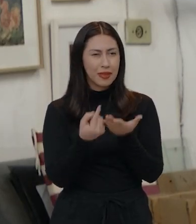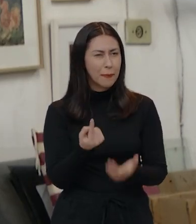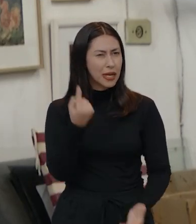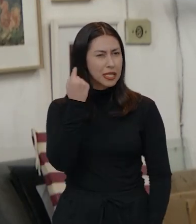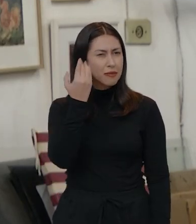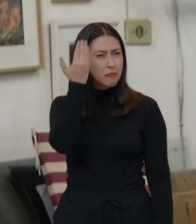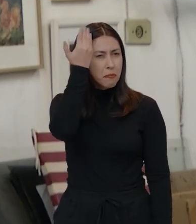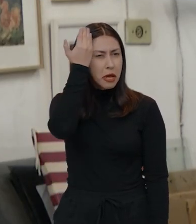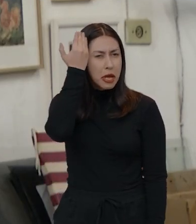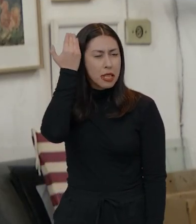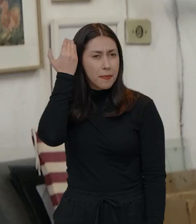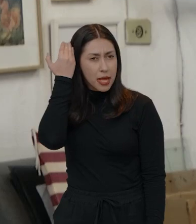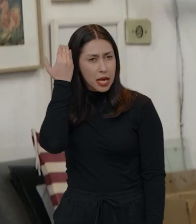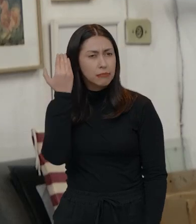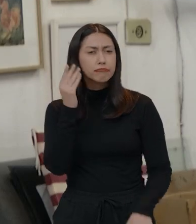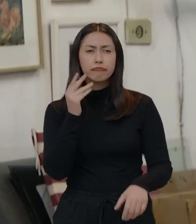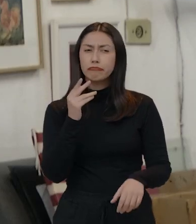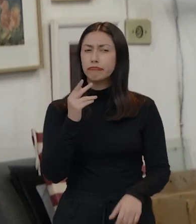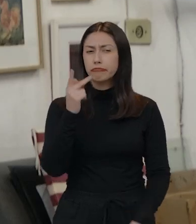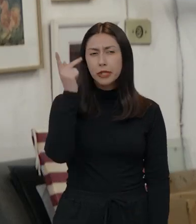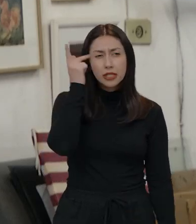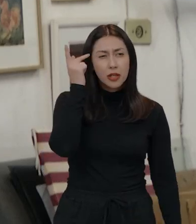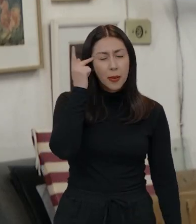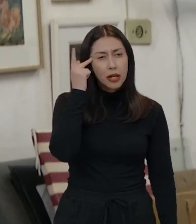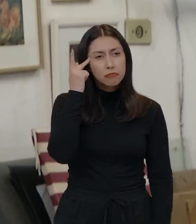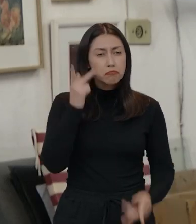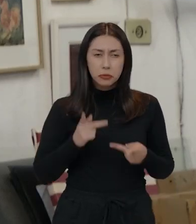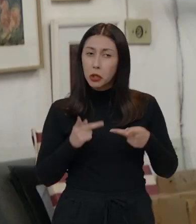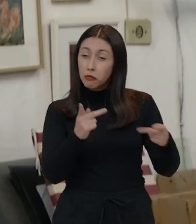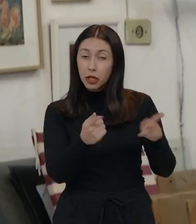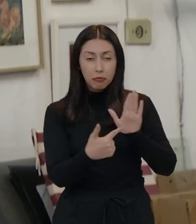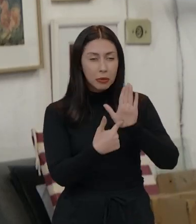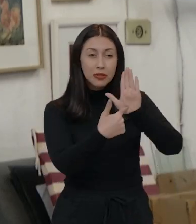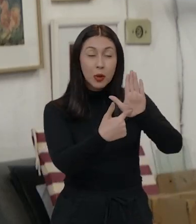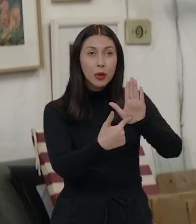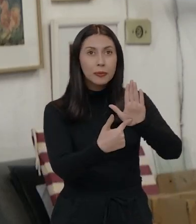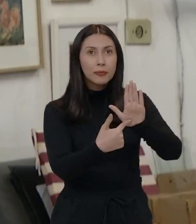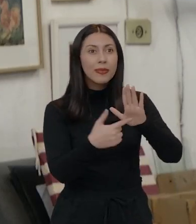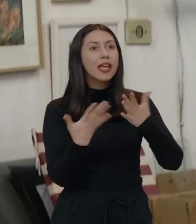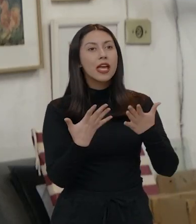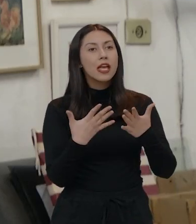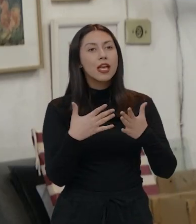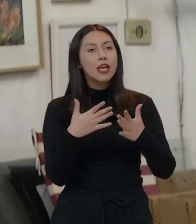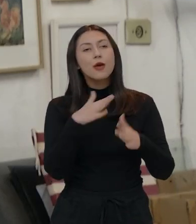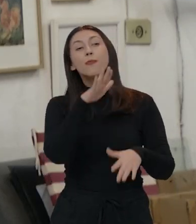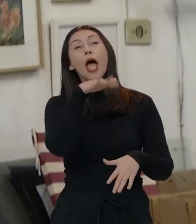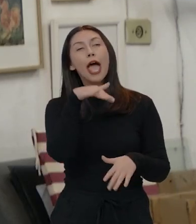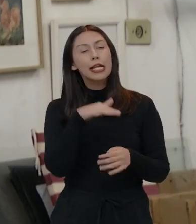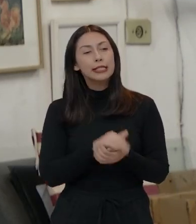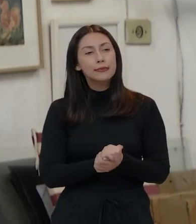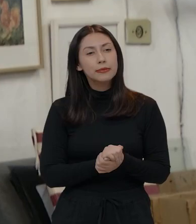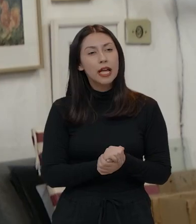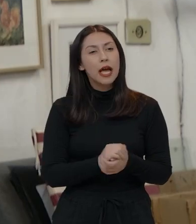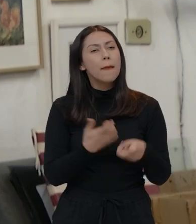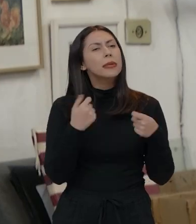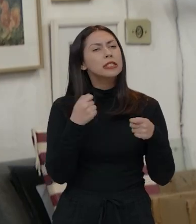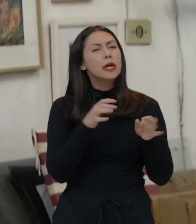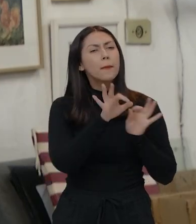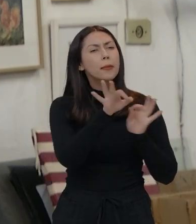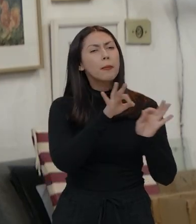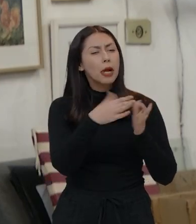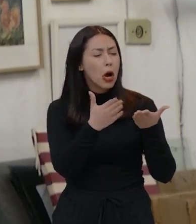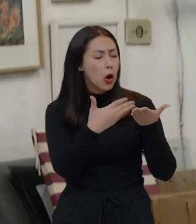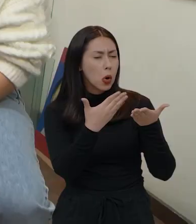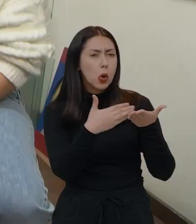Paulo, fui convidado para expor lá, Vila Lobos, e aí eles disseram, Regis, para a gente fazer um catálogo, precisaria